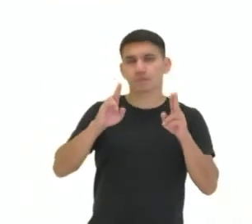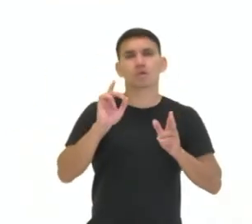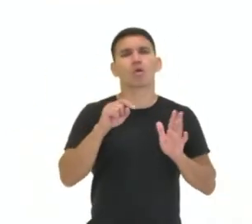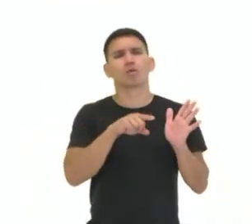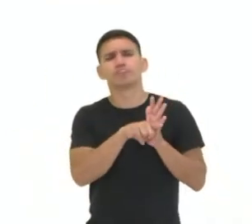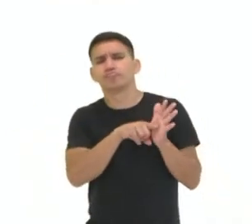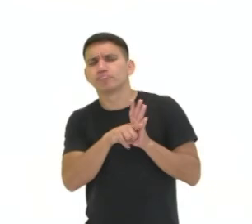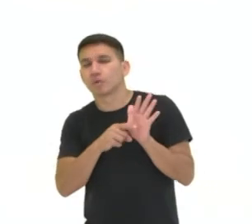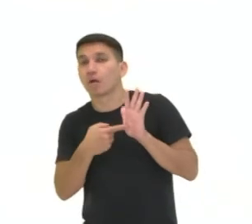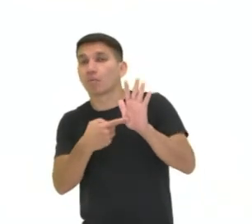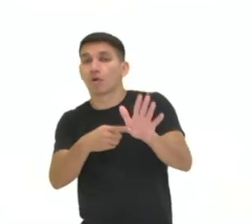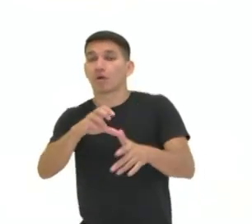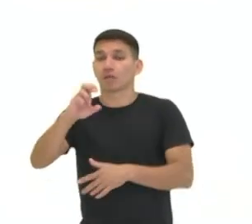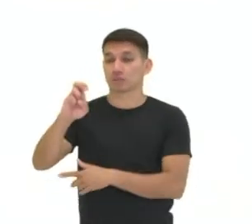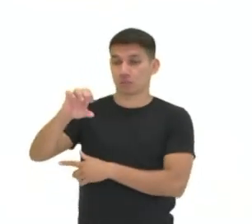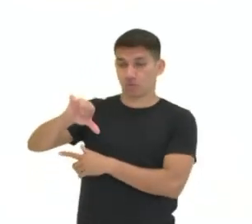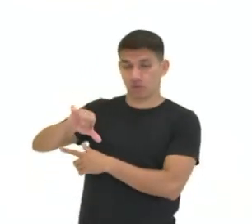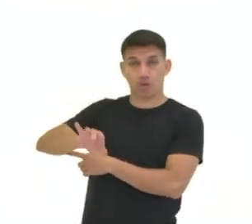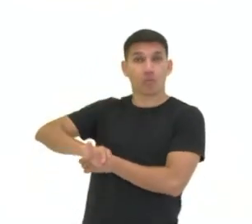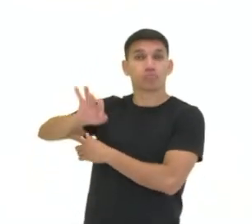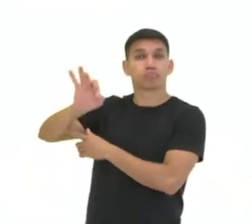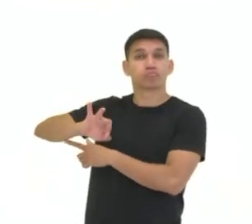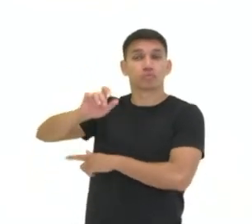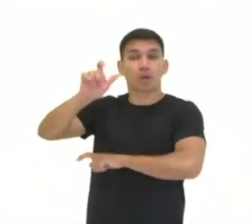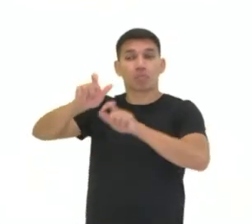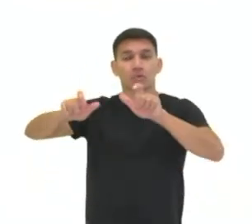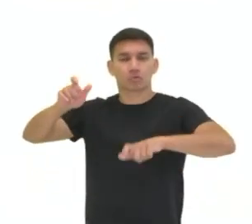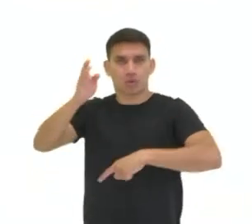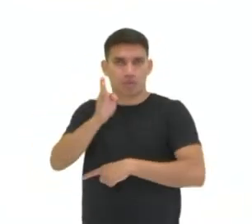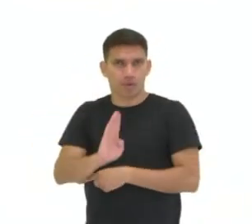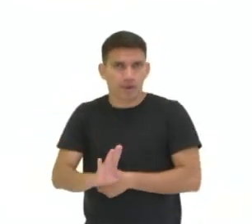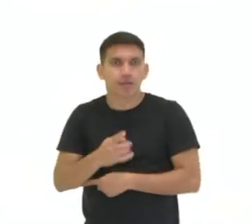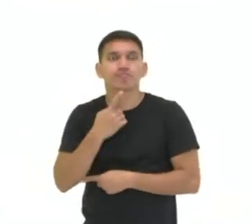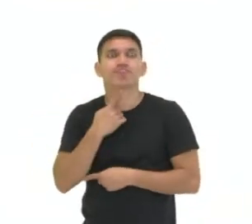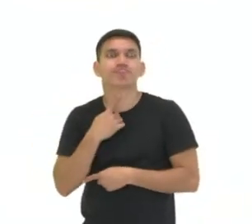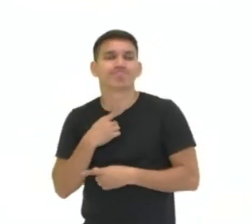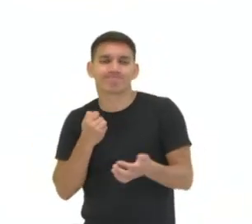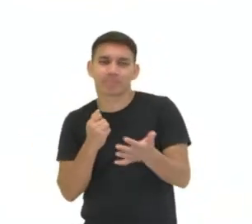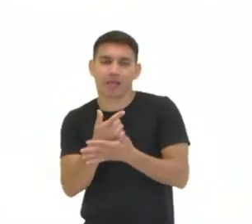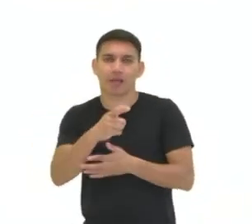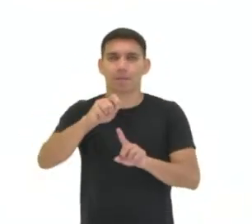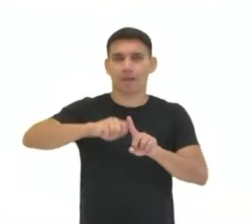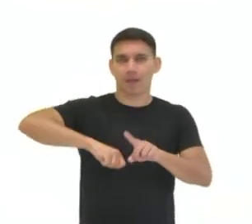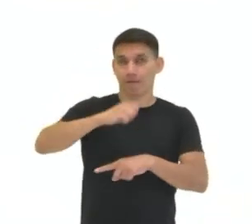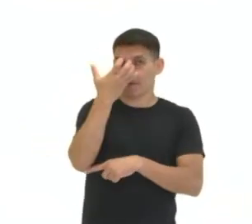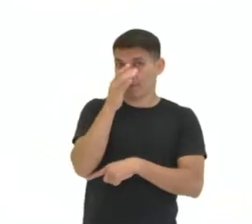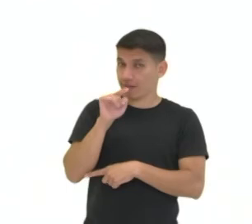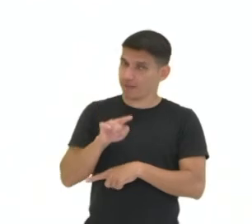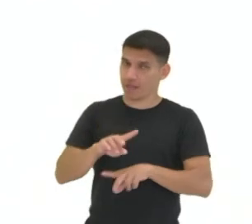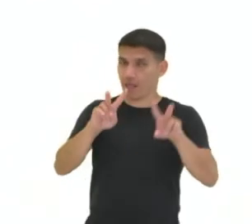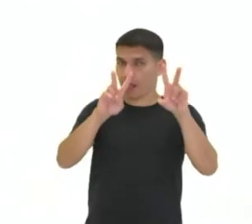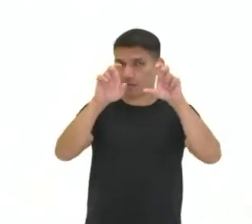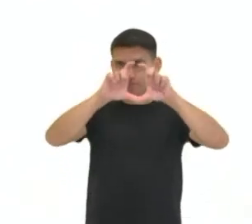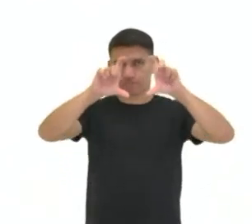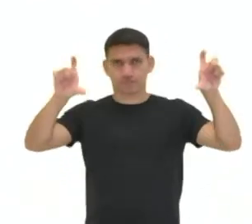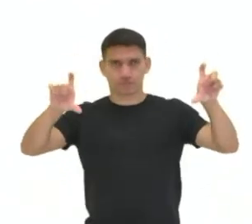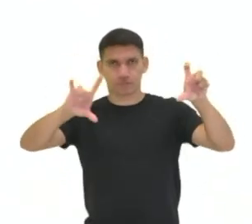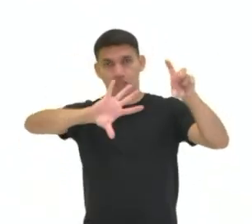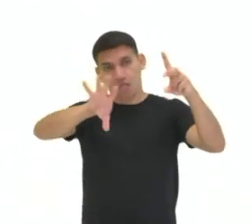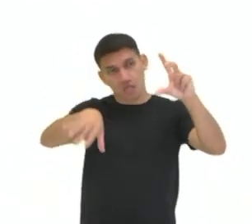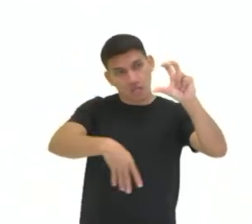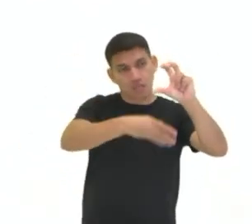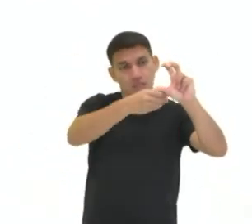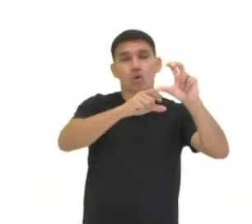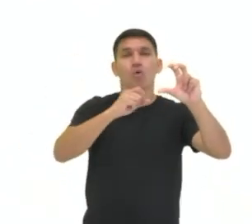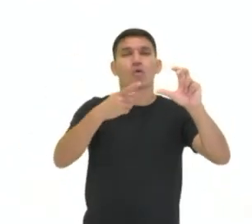Pesquisa revela que 59% dos brasileiros fizeram compras por impulso em fevereiro, essa é a nossa manchete, e no subtítulo nós